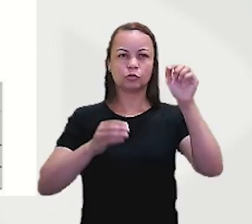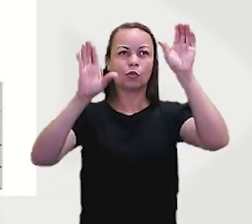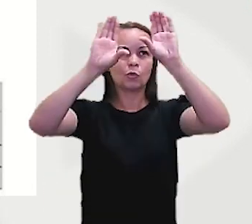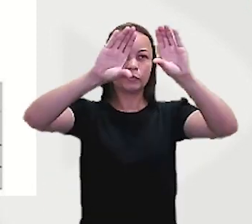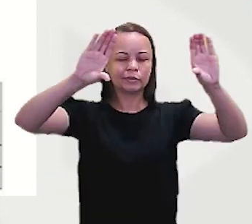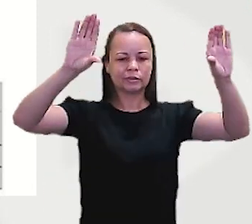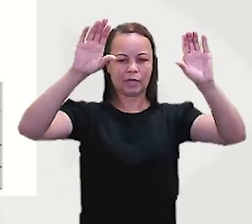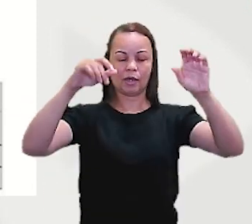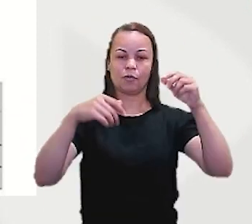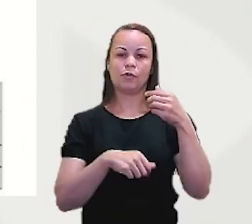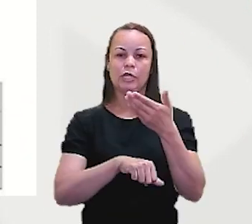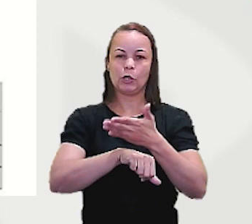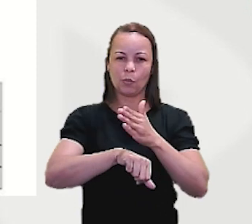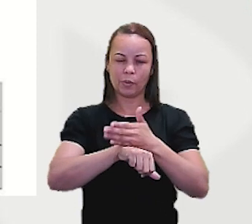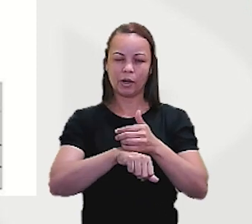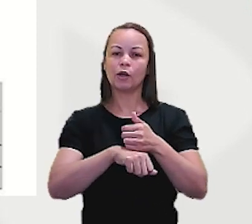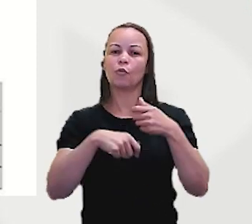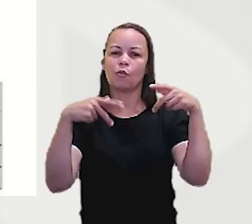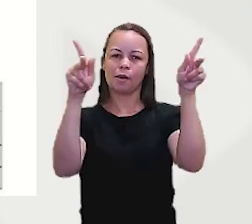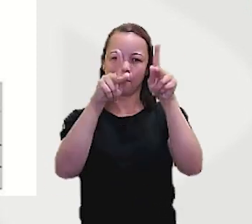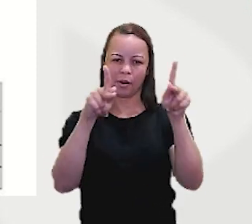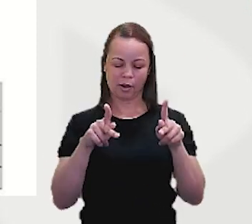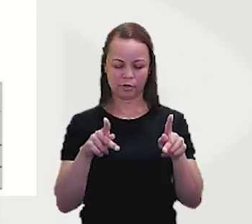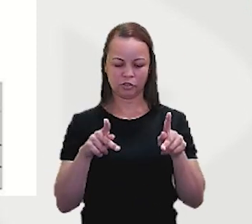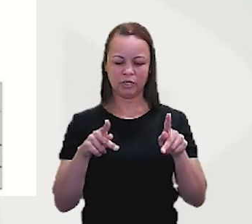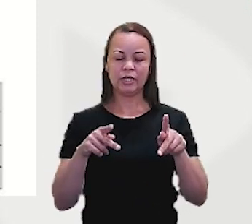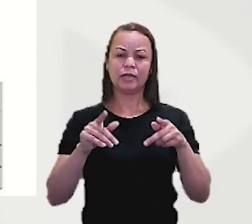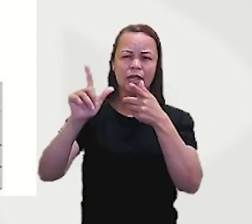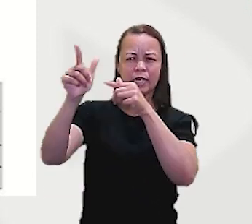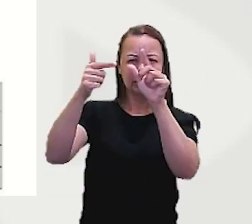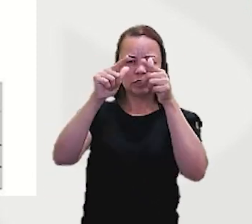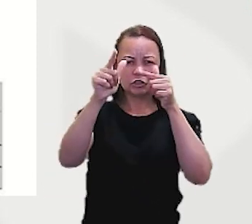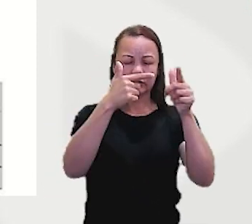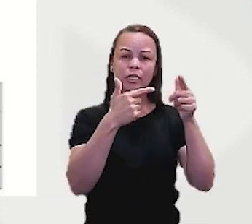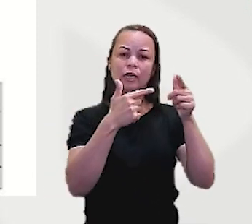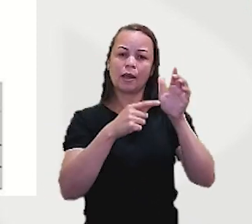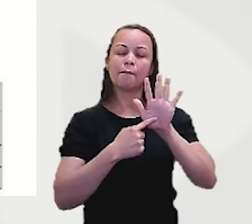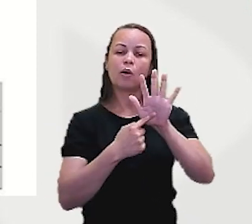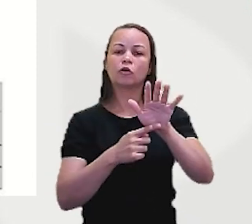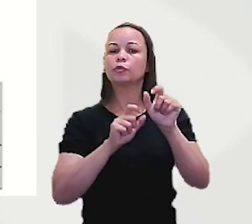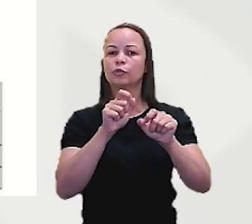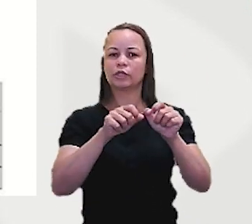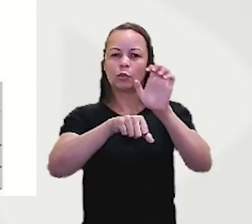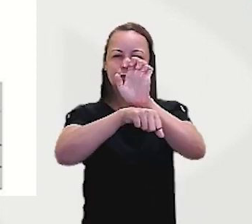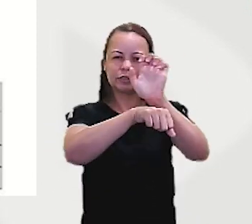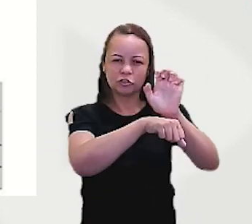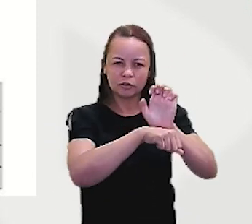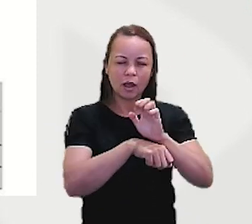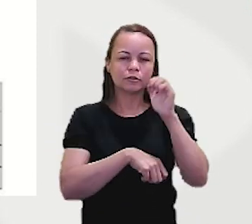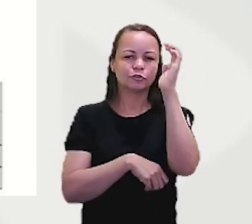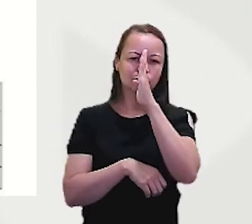o branco a paz. E as estrelas, cada estrela representa um estado brasileiro e as